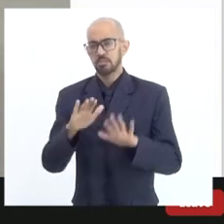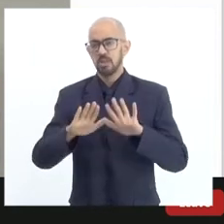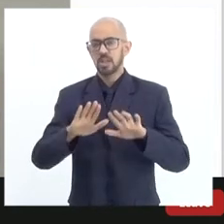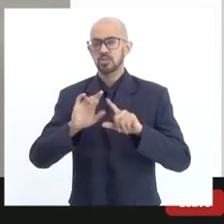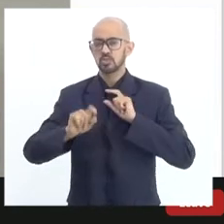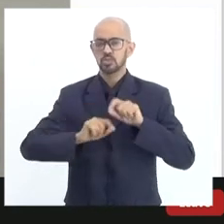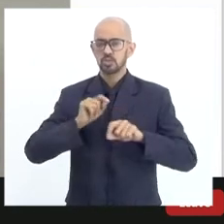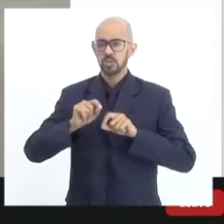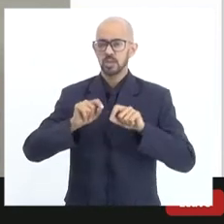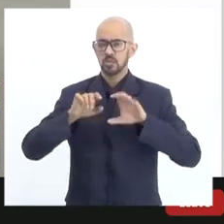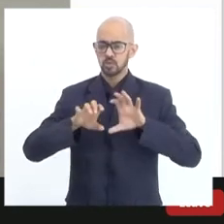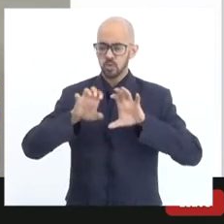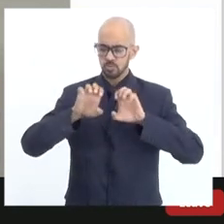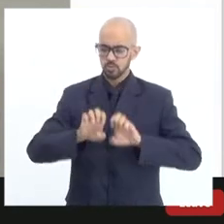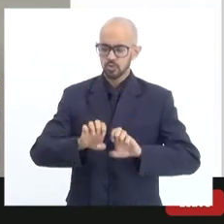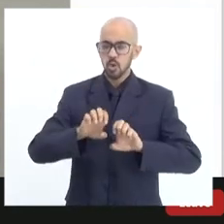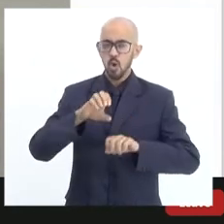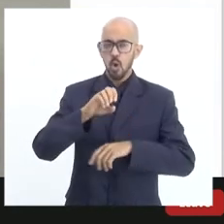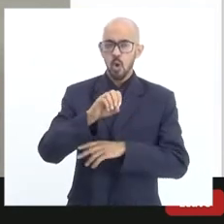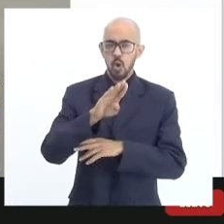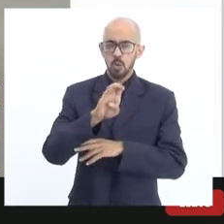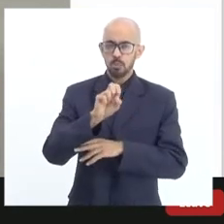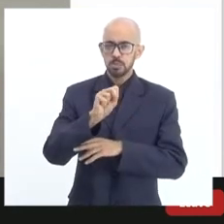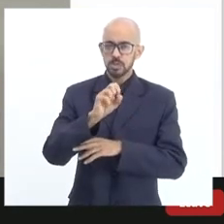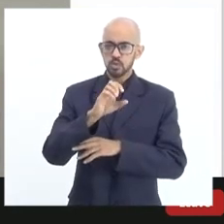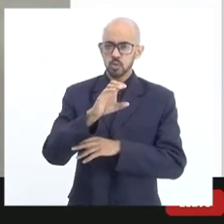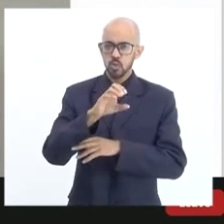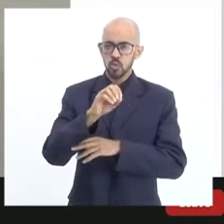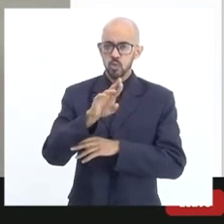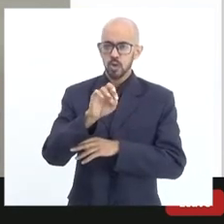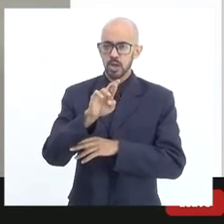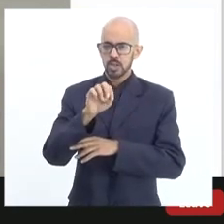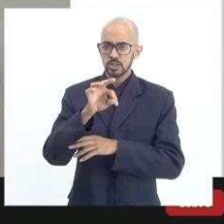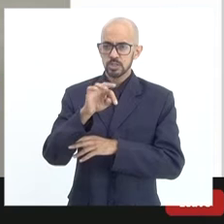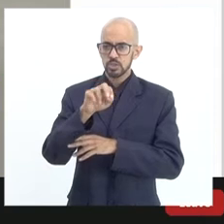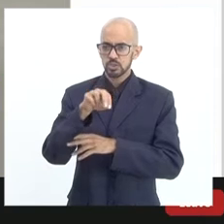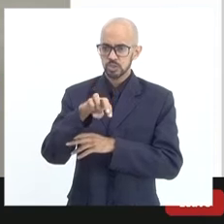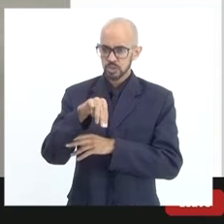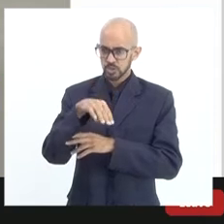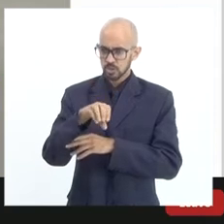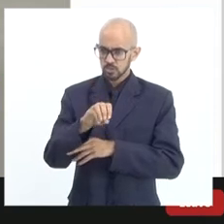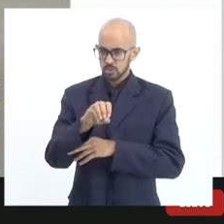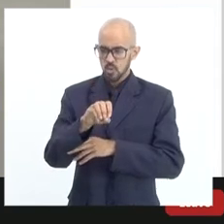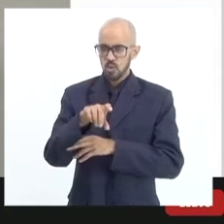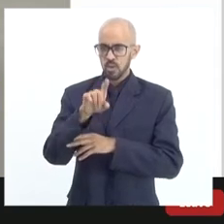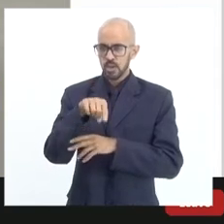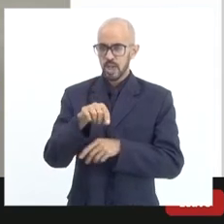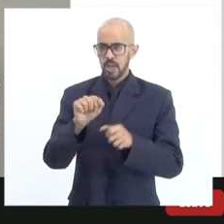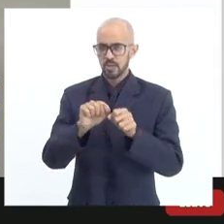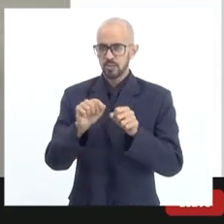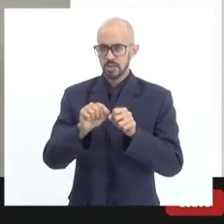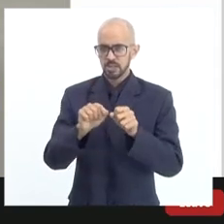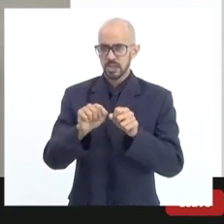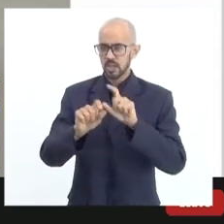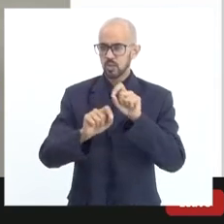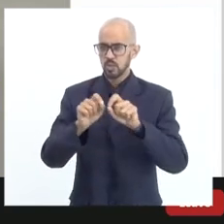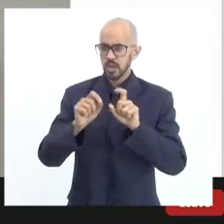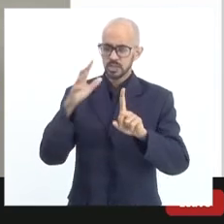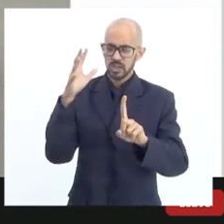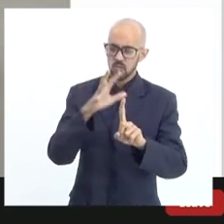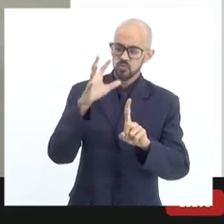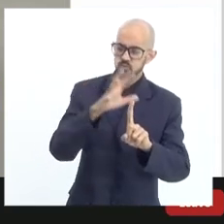o obscurantismo ele sempre inventa novas formas de ser mais obscurantismo e de alargar a sua